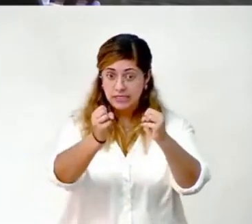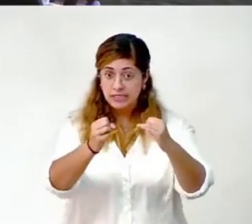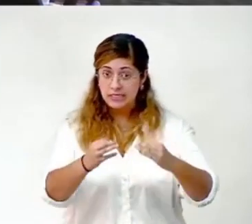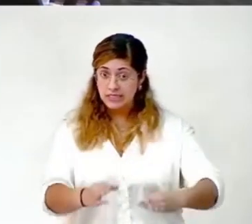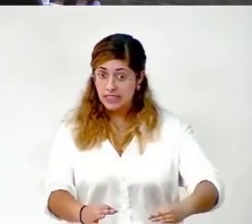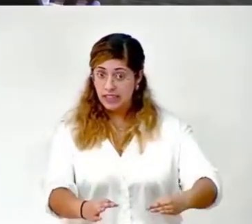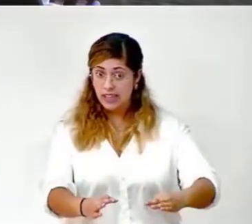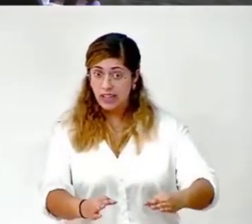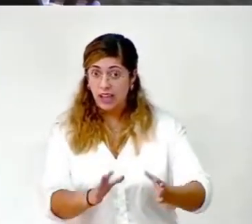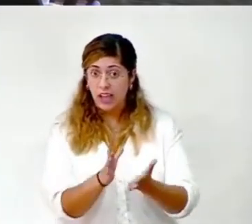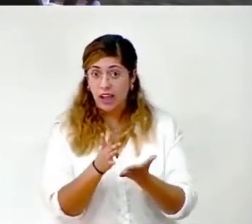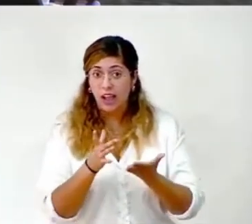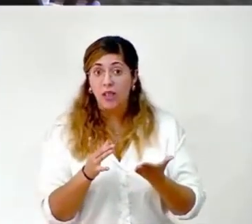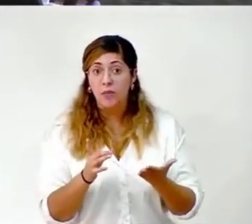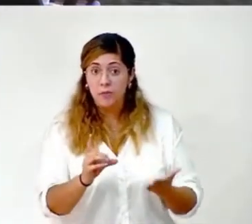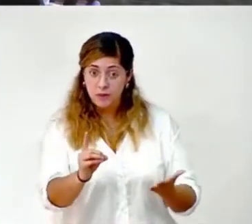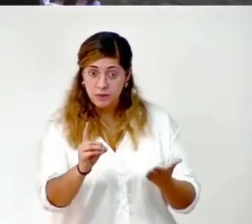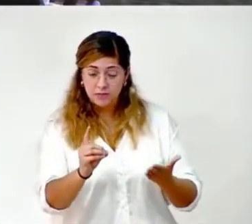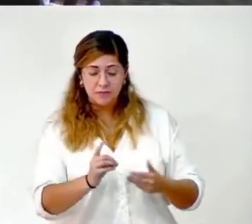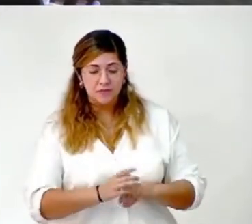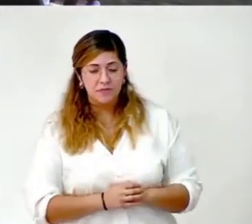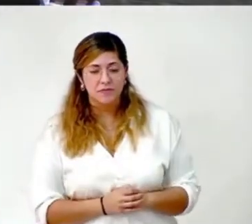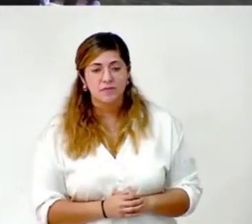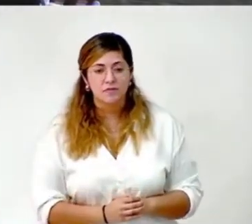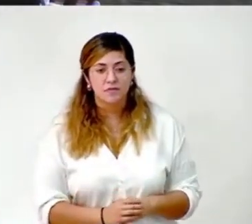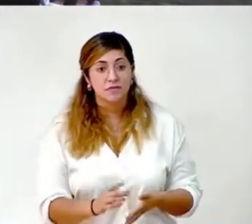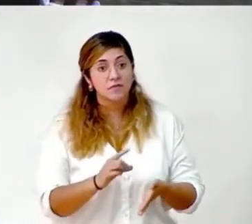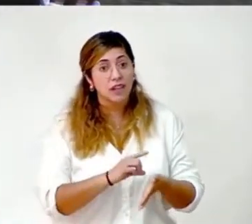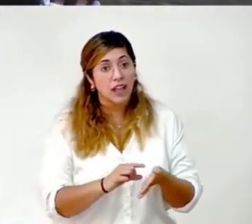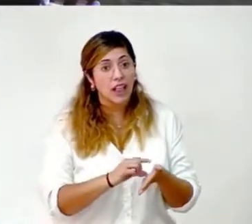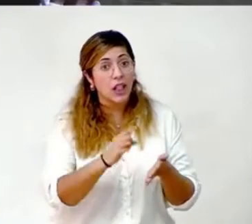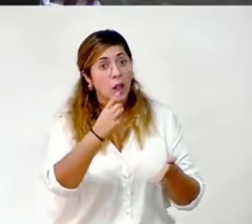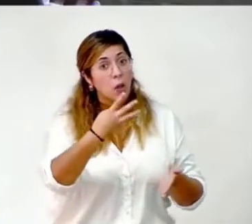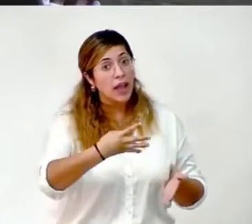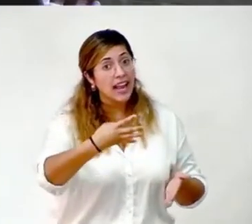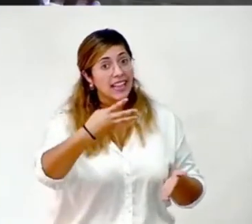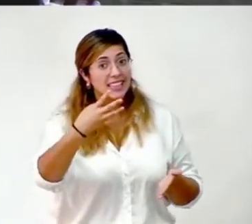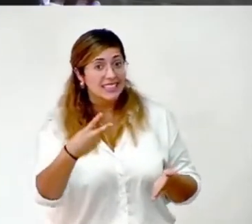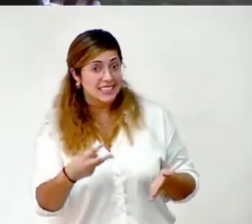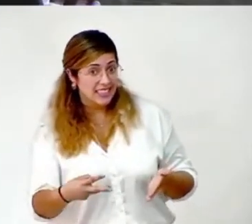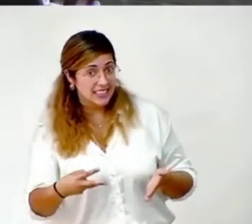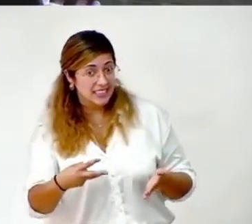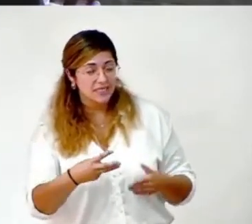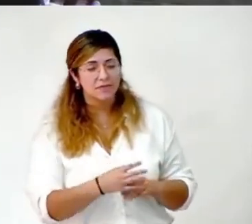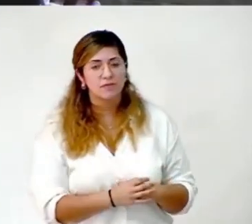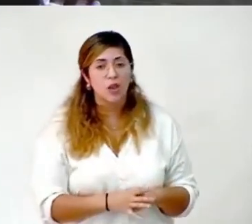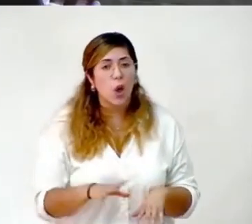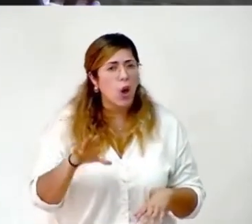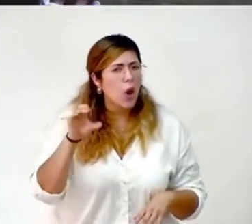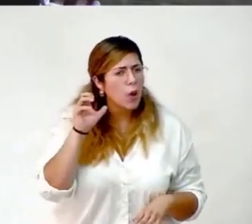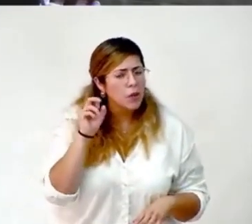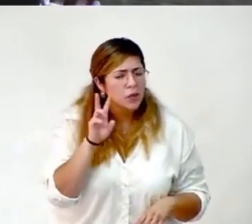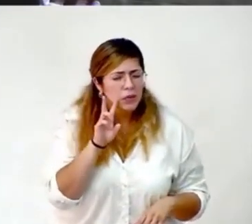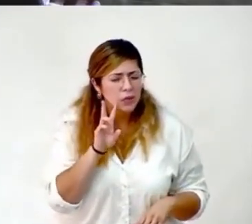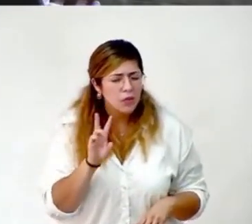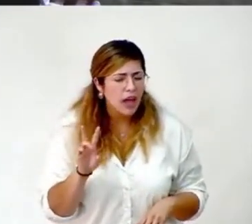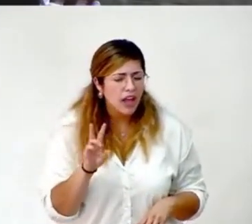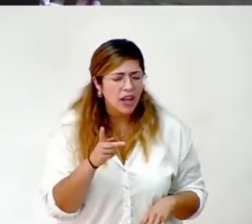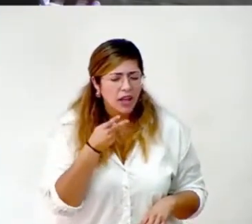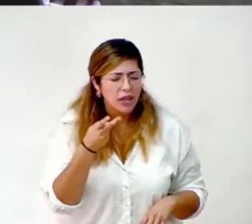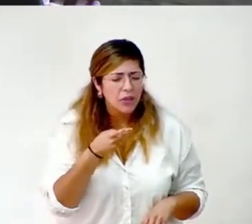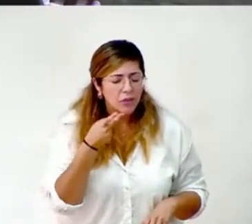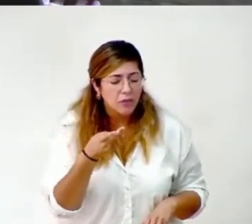Escritura Sagrada no versículo 43, quando ele diz, ouviste o que foi dito, amarás o teu próximo